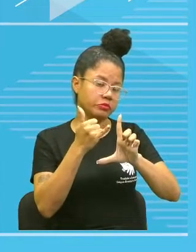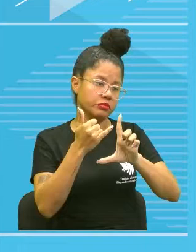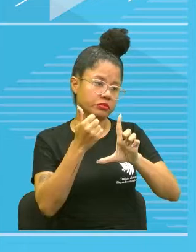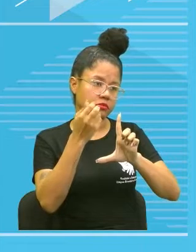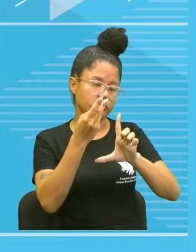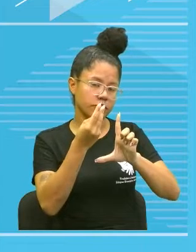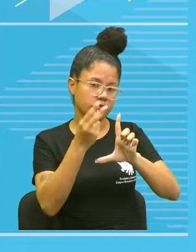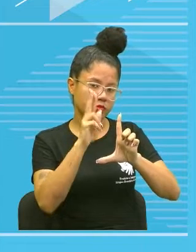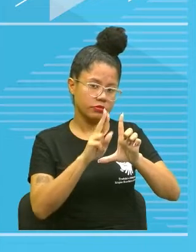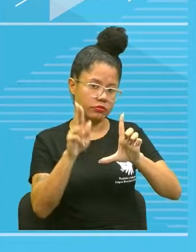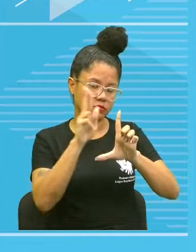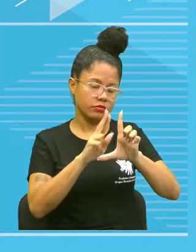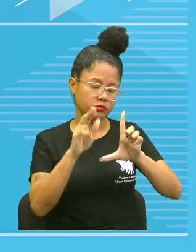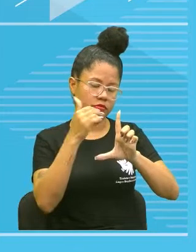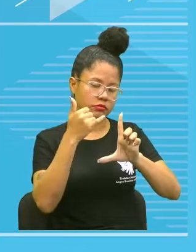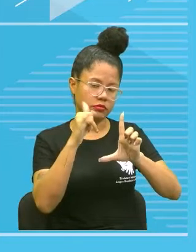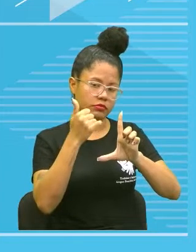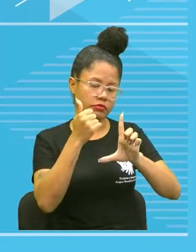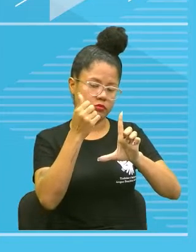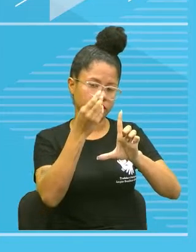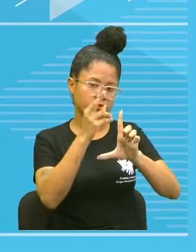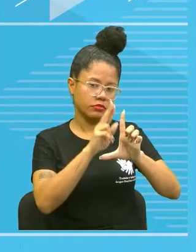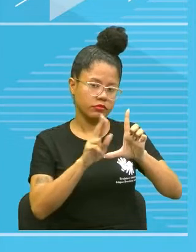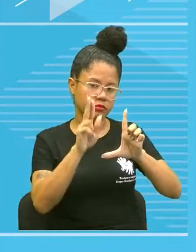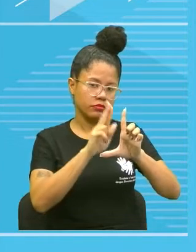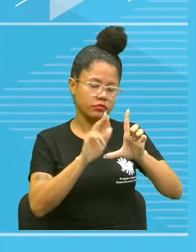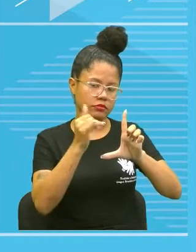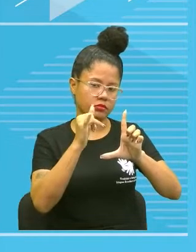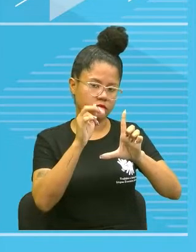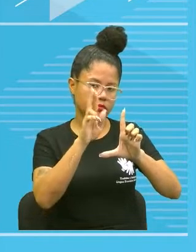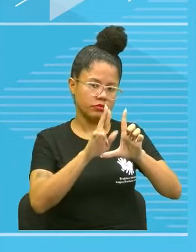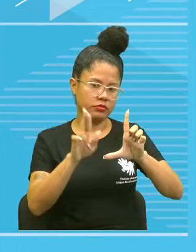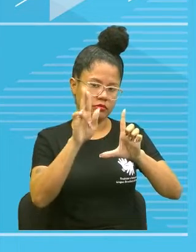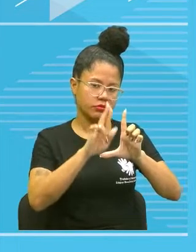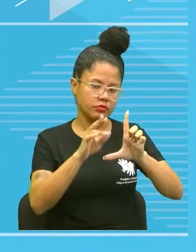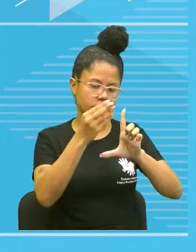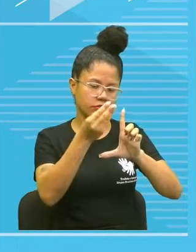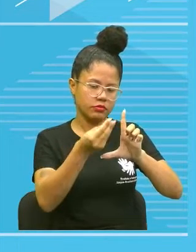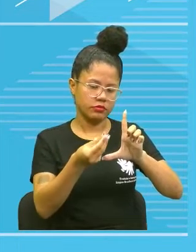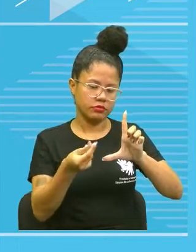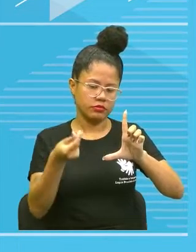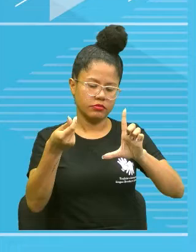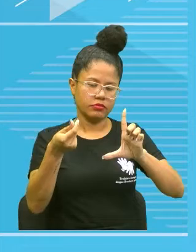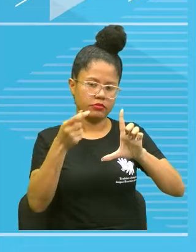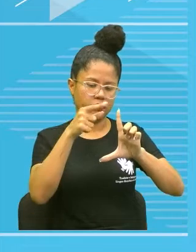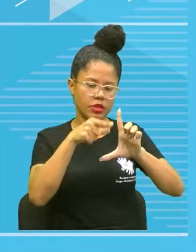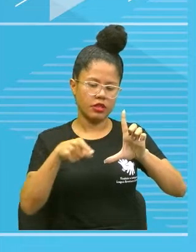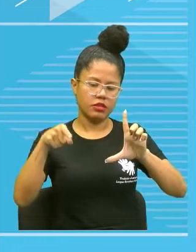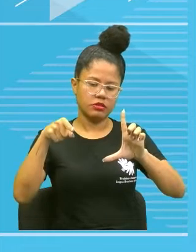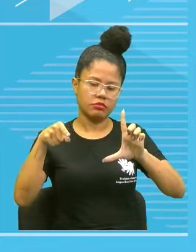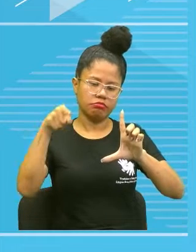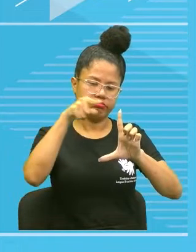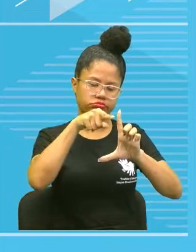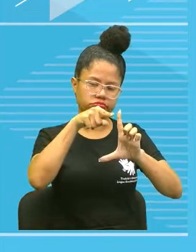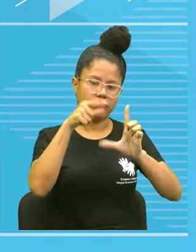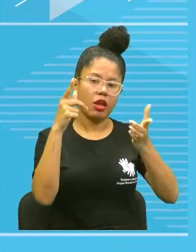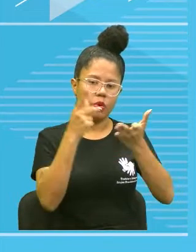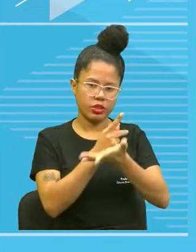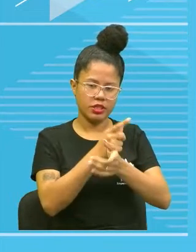pelo sistema, é a energia que o sistema está gastando para poder fazer esse movimento, tá bom? E esse